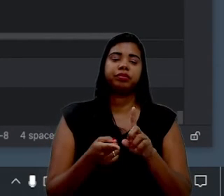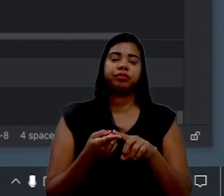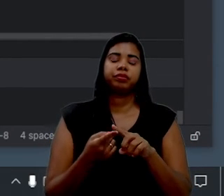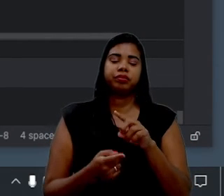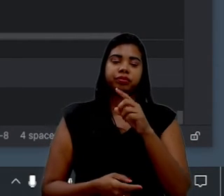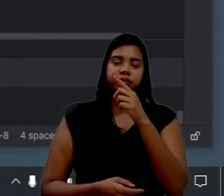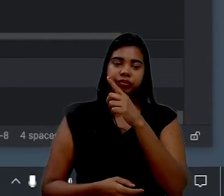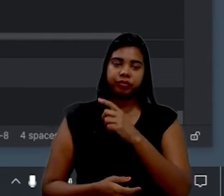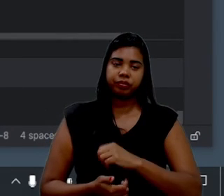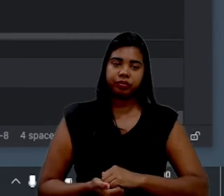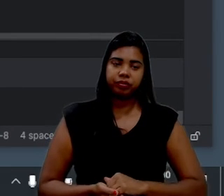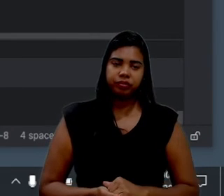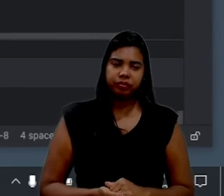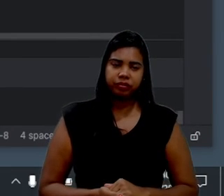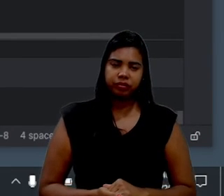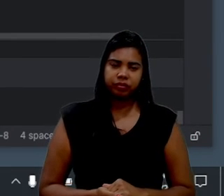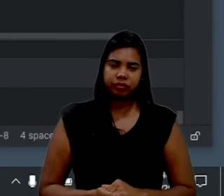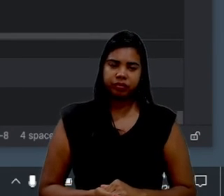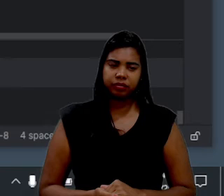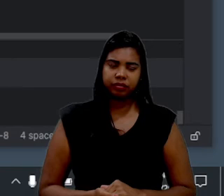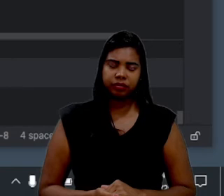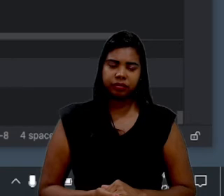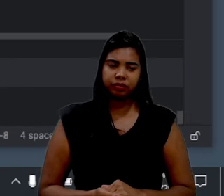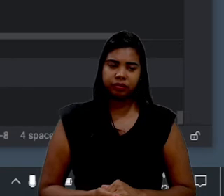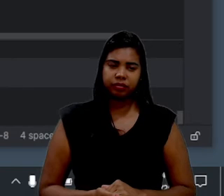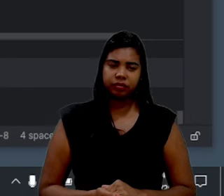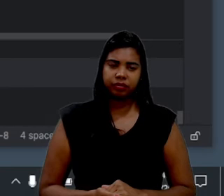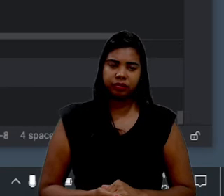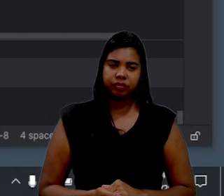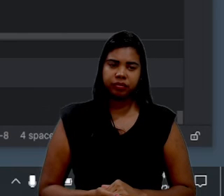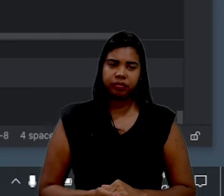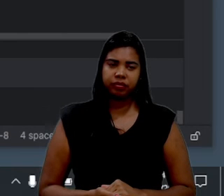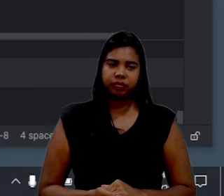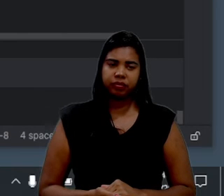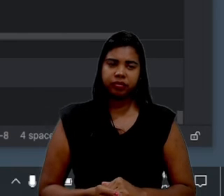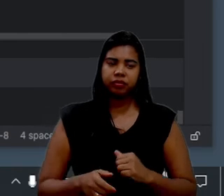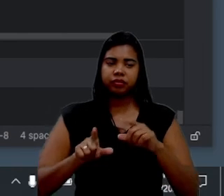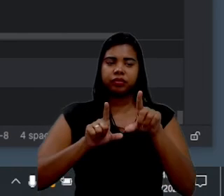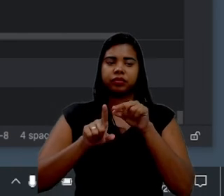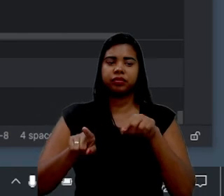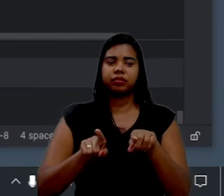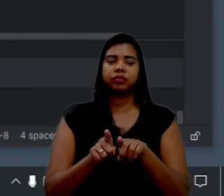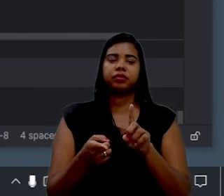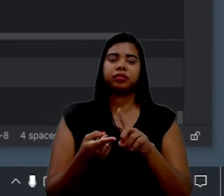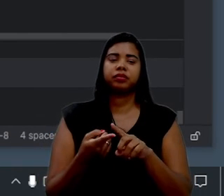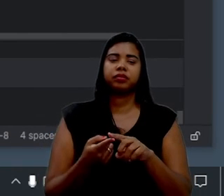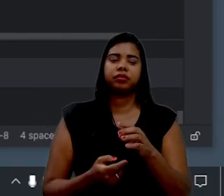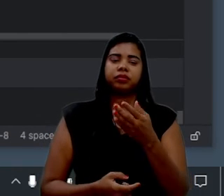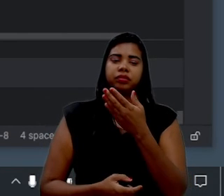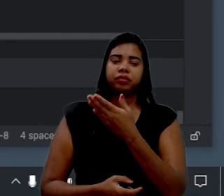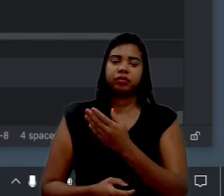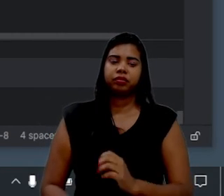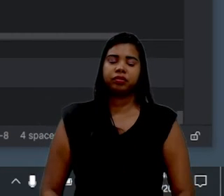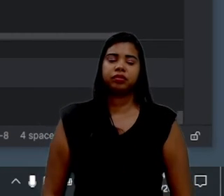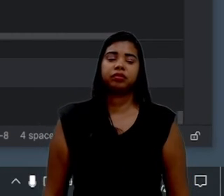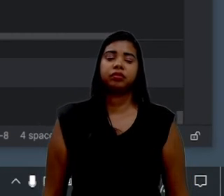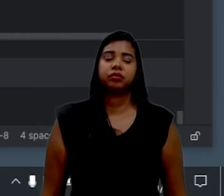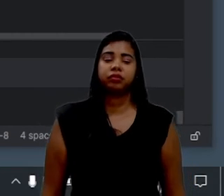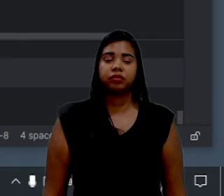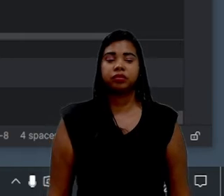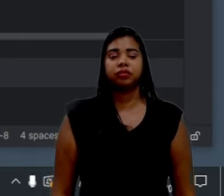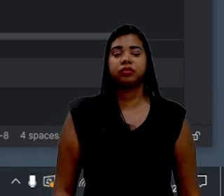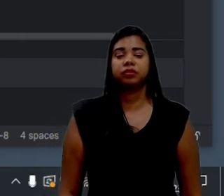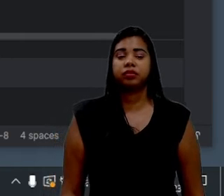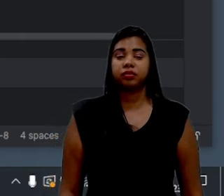templates, aí ele tem a opção aqui DIRS, dir, dos pontos, aí coloca entre